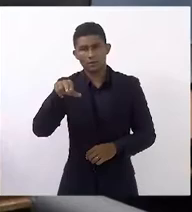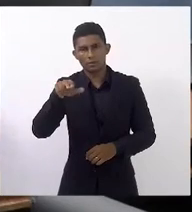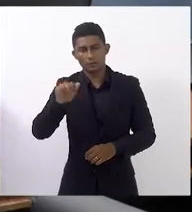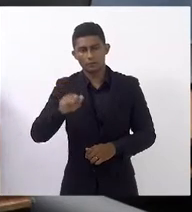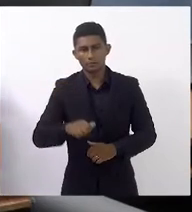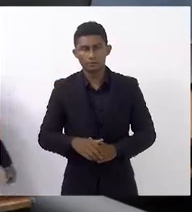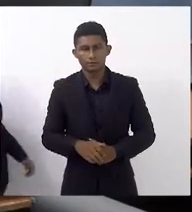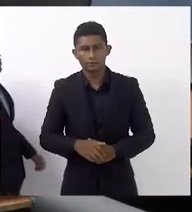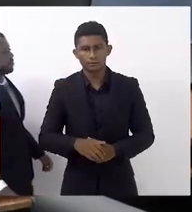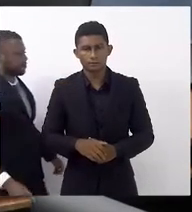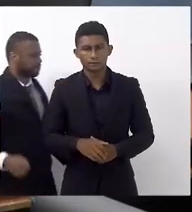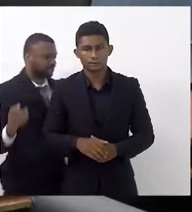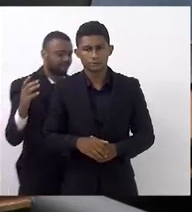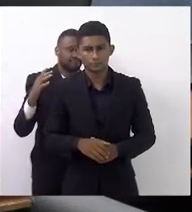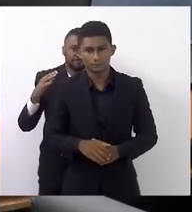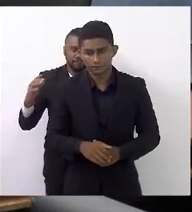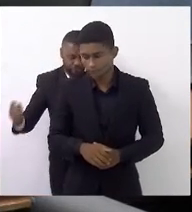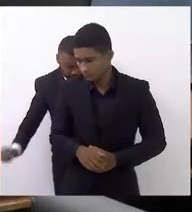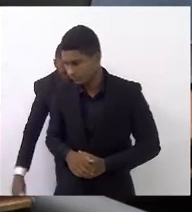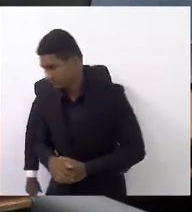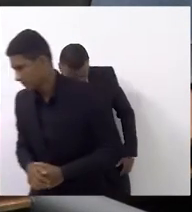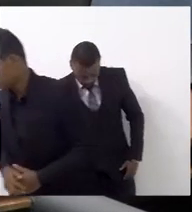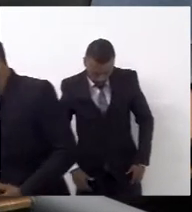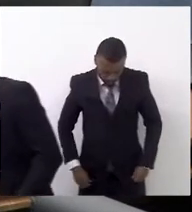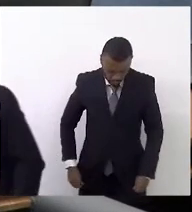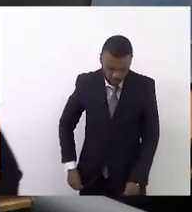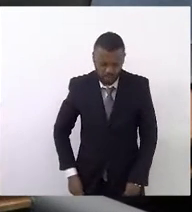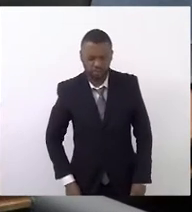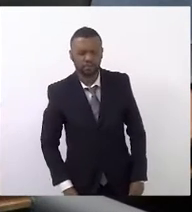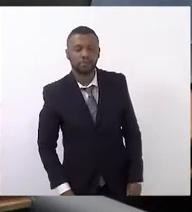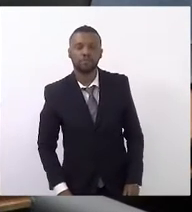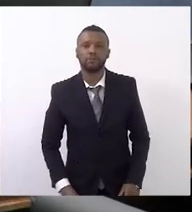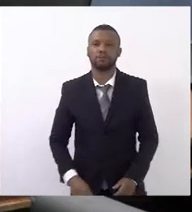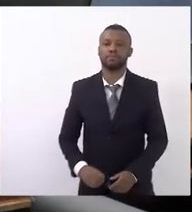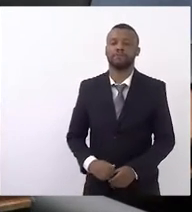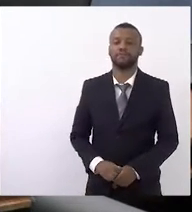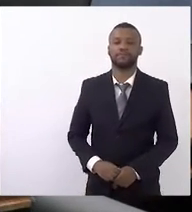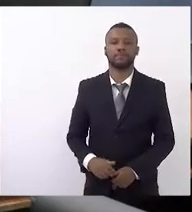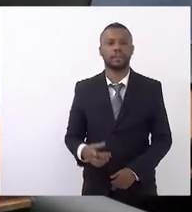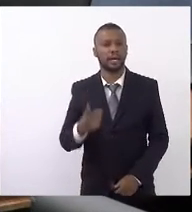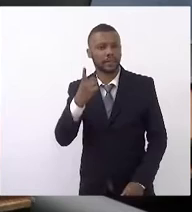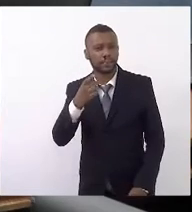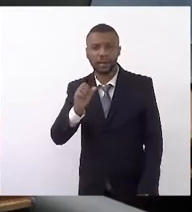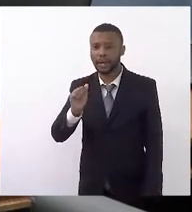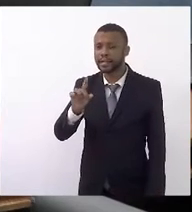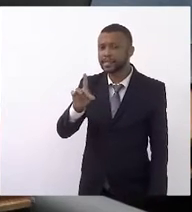Deputada Adriana Baltazar votou abstenção. Abstenção.